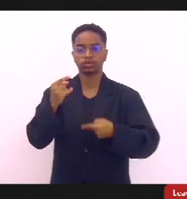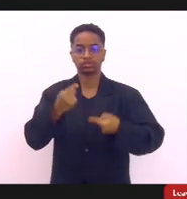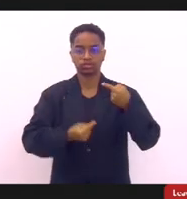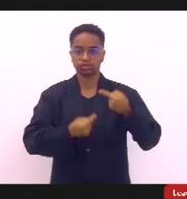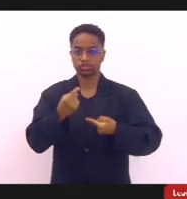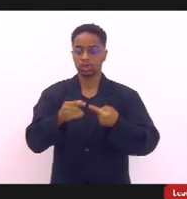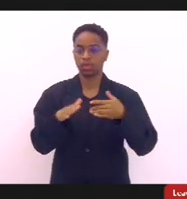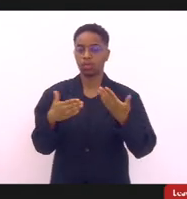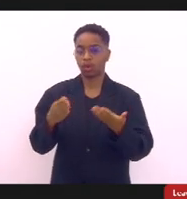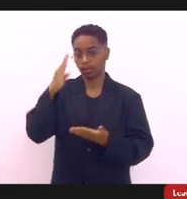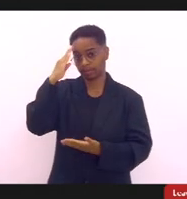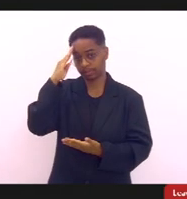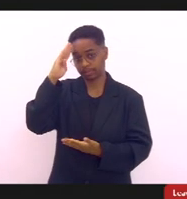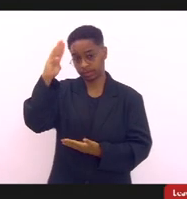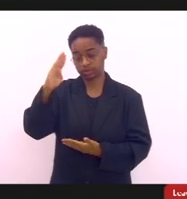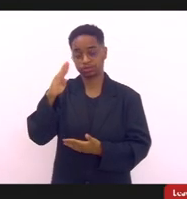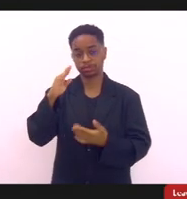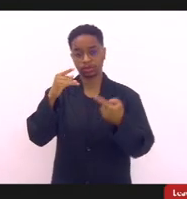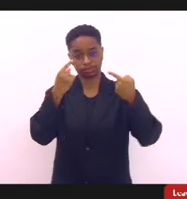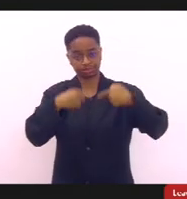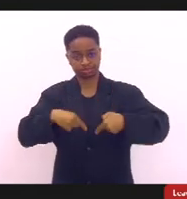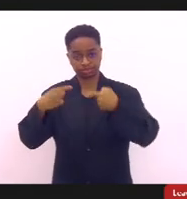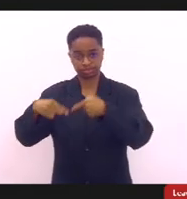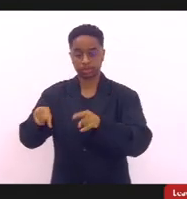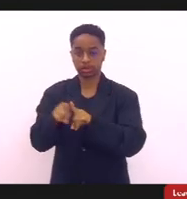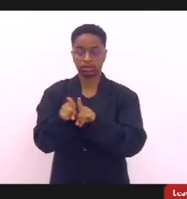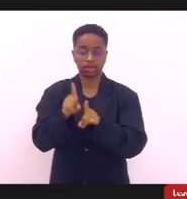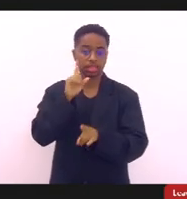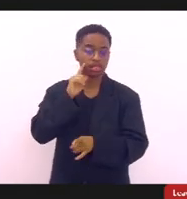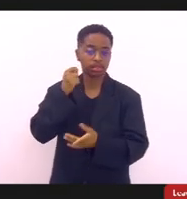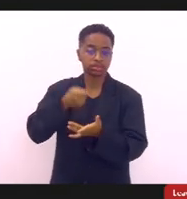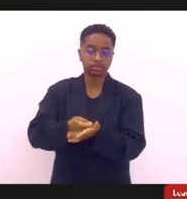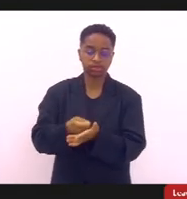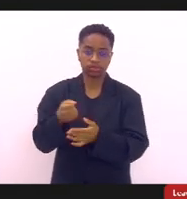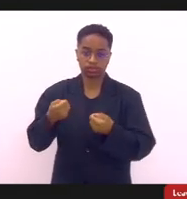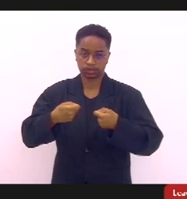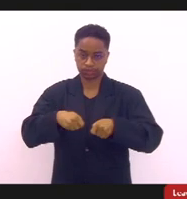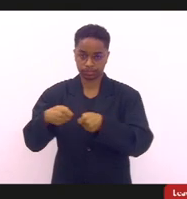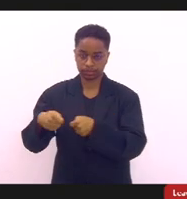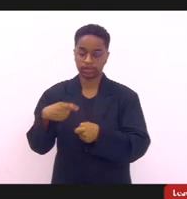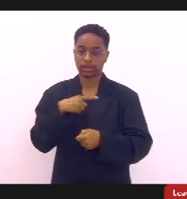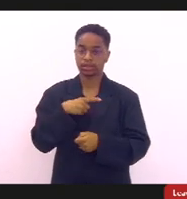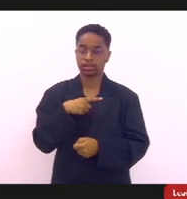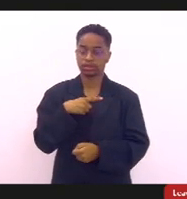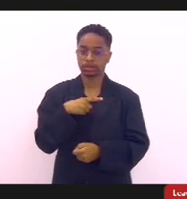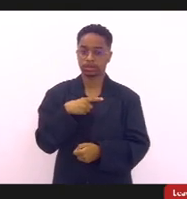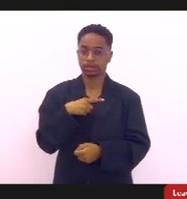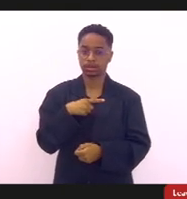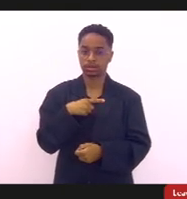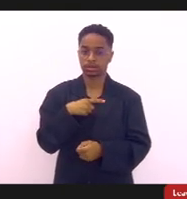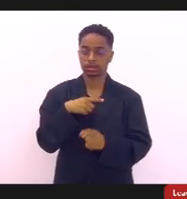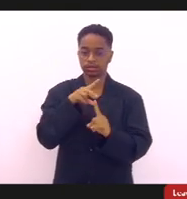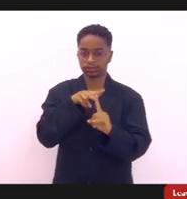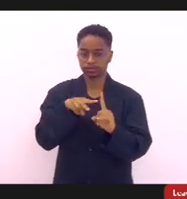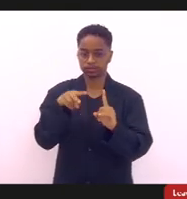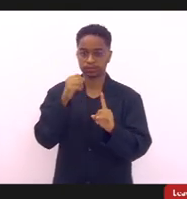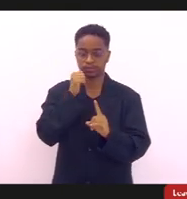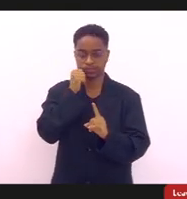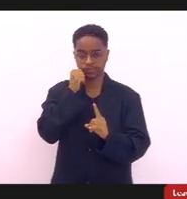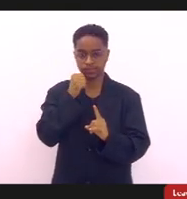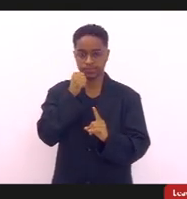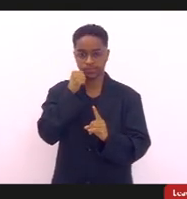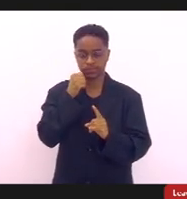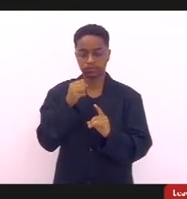principais convergências, dificuldades e decisões necessárias. Então, a gente tem como pressuposto aí a visão, né, nossa